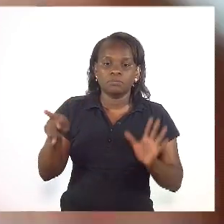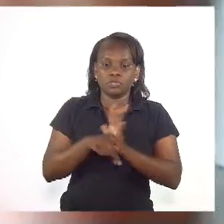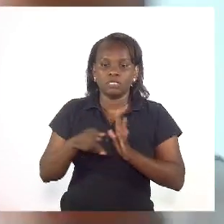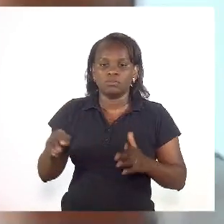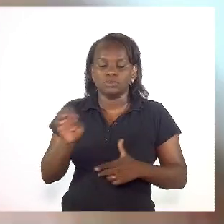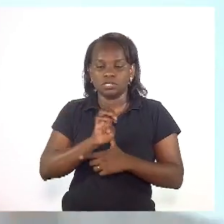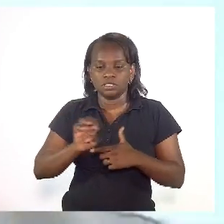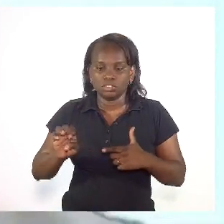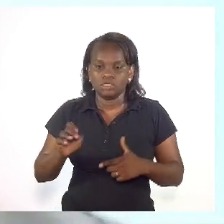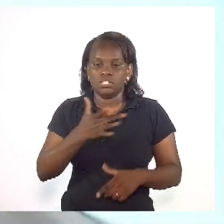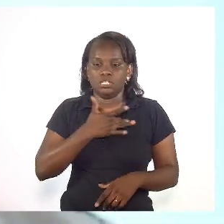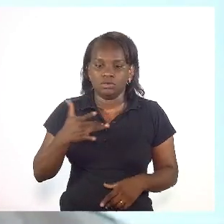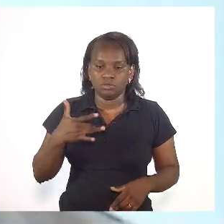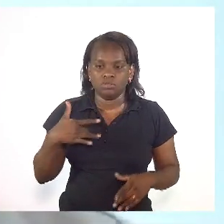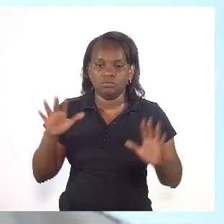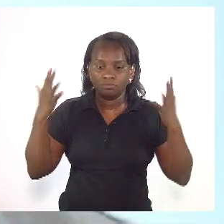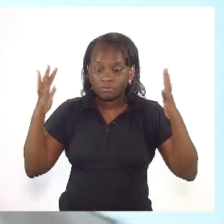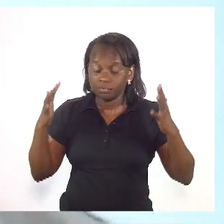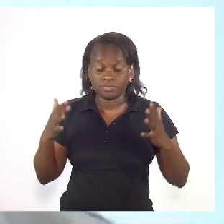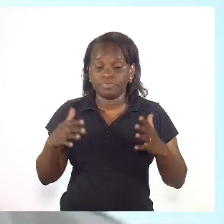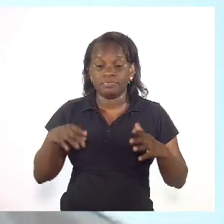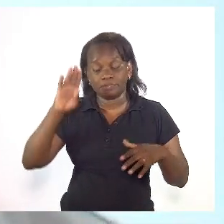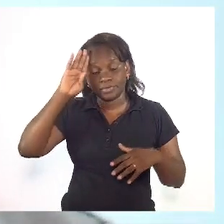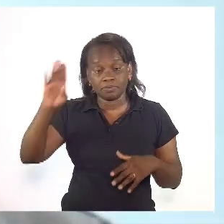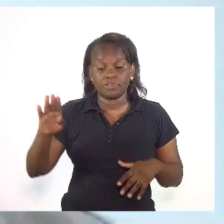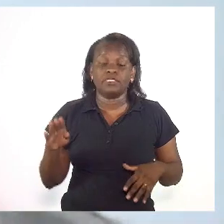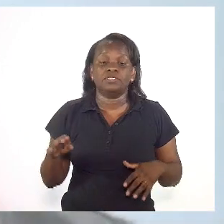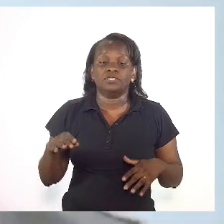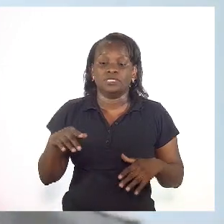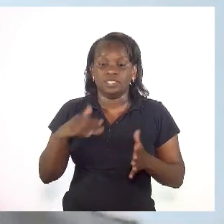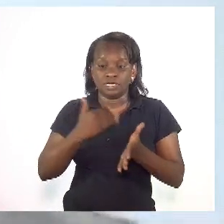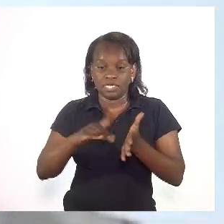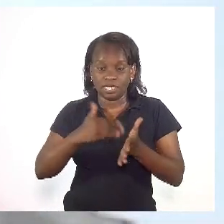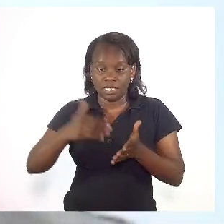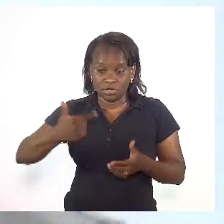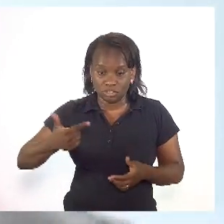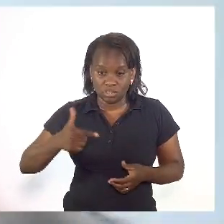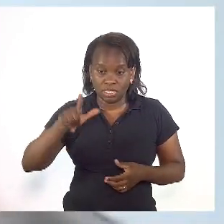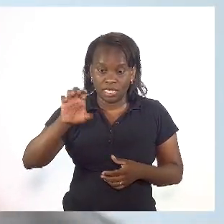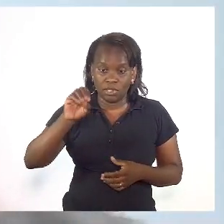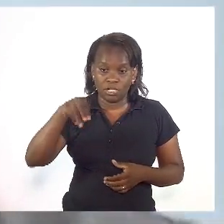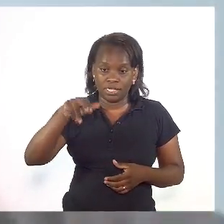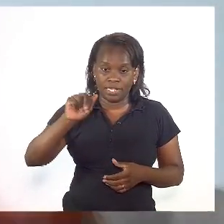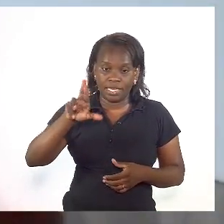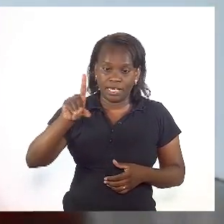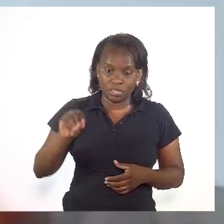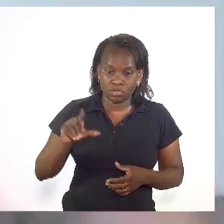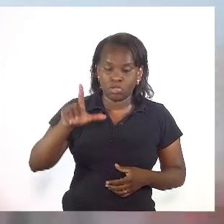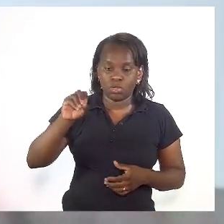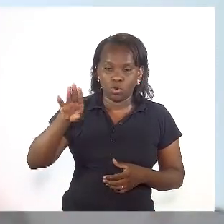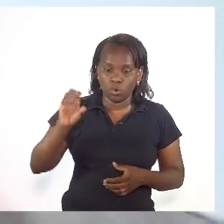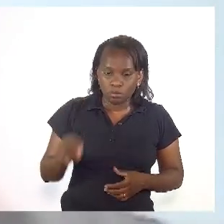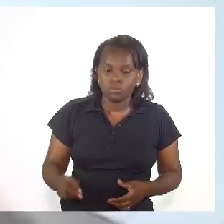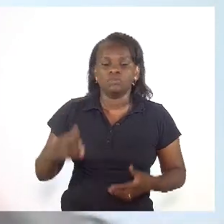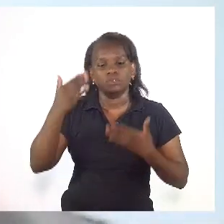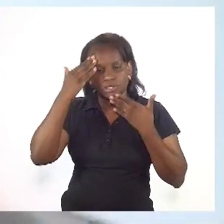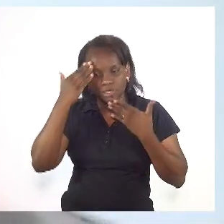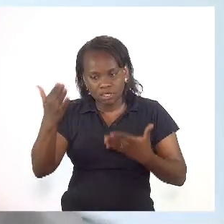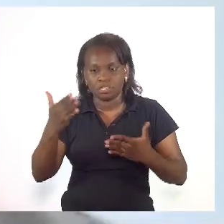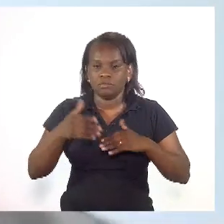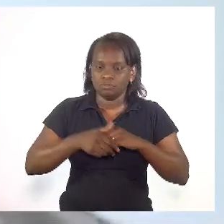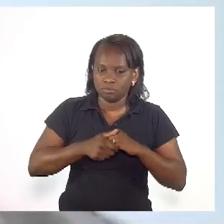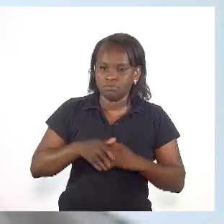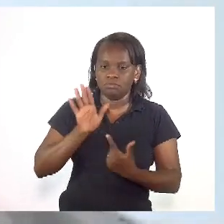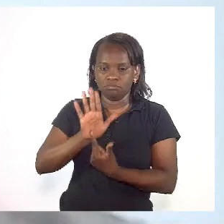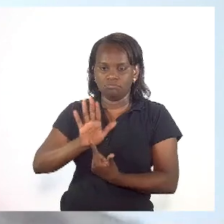Executivo, e saúdo especialmente o subsecretário Leonardo Lobo, saúdo, agradeço e cumprimento pela exposição